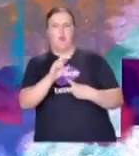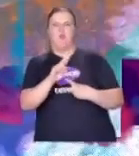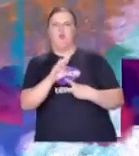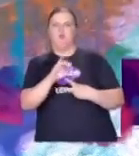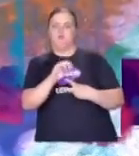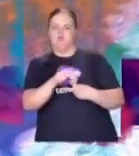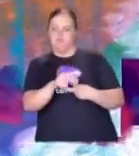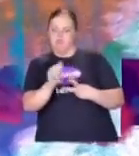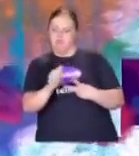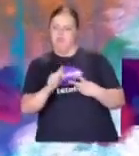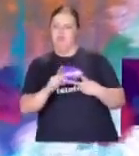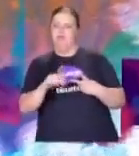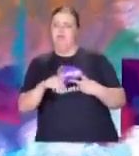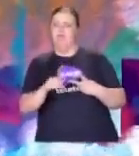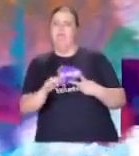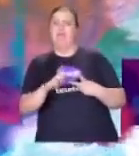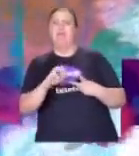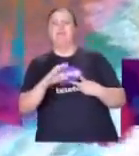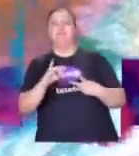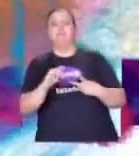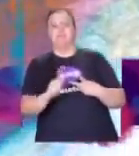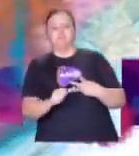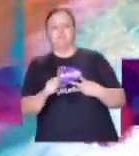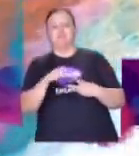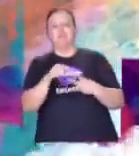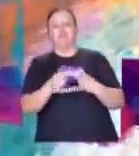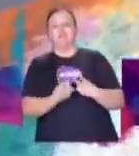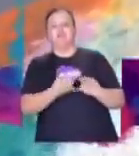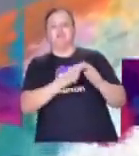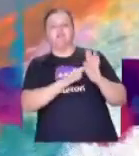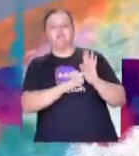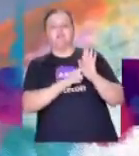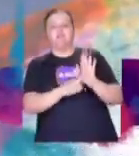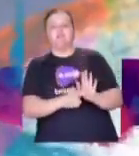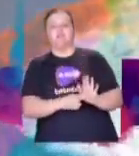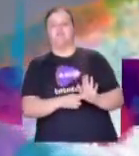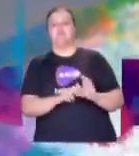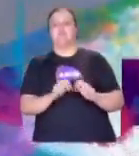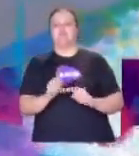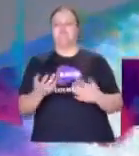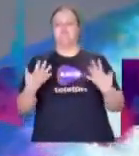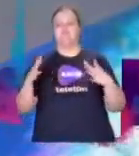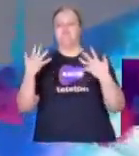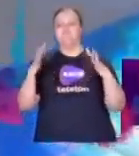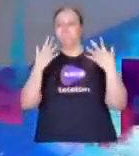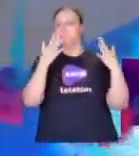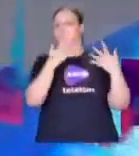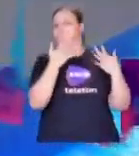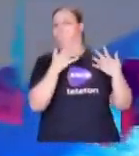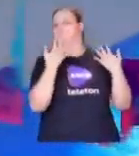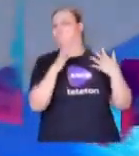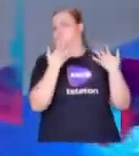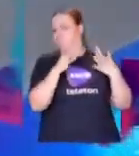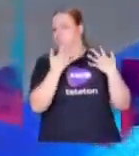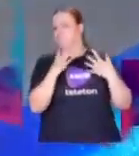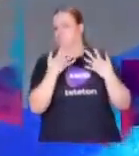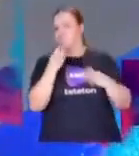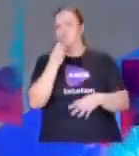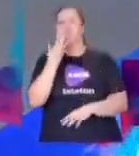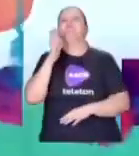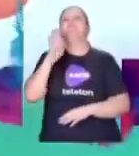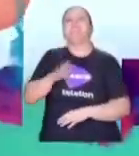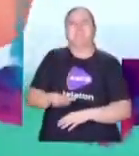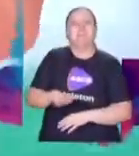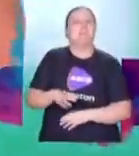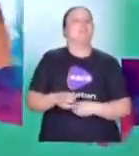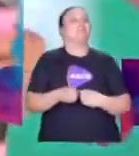salva de palmas para elas. Luciana, Márcia, olha lá! Tóquio Marine! Boa tarde, gente.